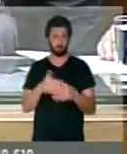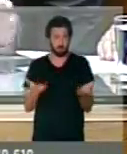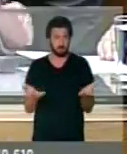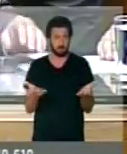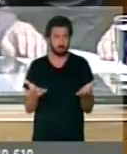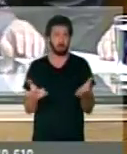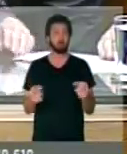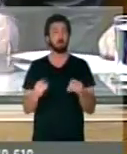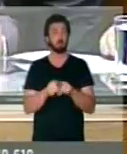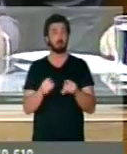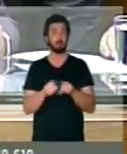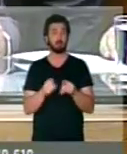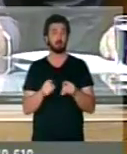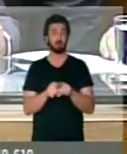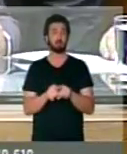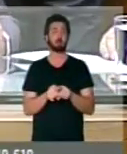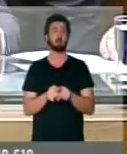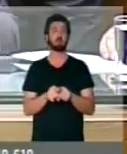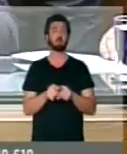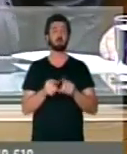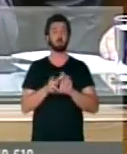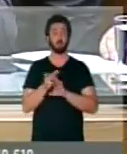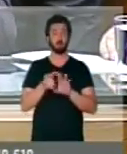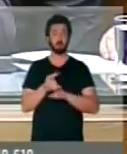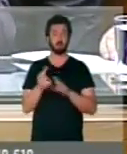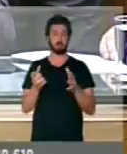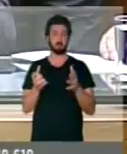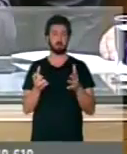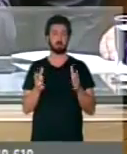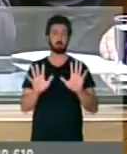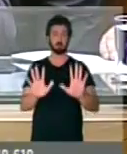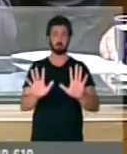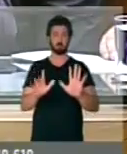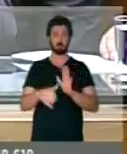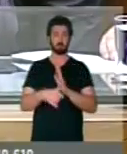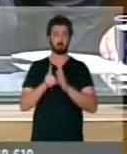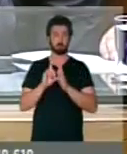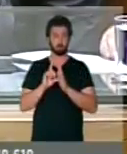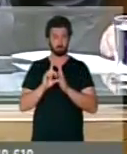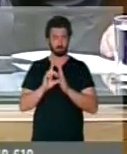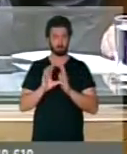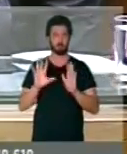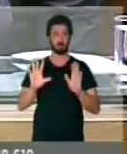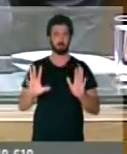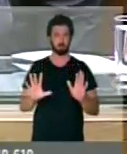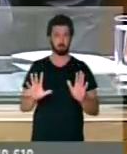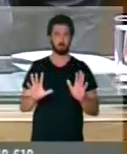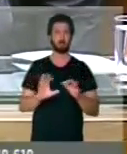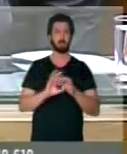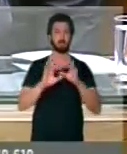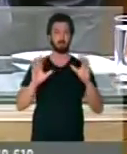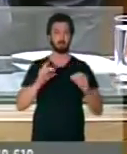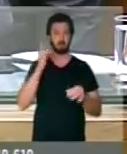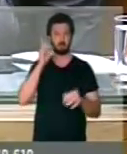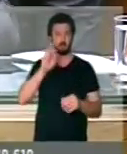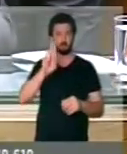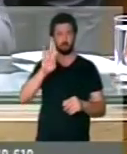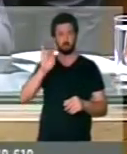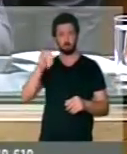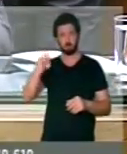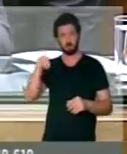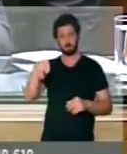votação, inclusive quanto ao encaminhamento. Antes, eu quero porém, fazer o encaminhamento. Antes, porém, eu concedo a palavra ao deputado Rubem